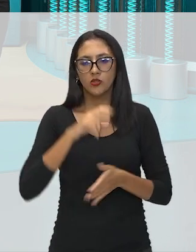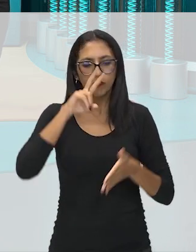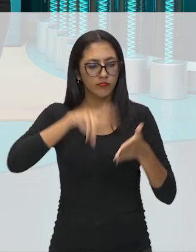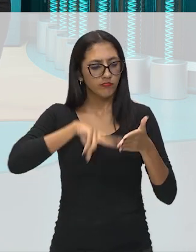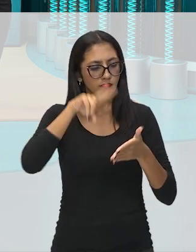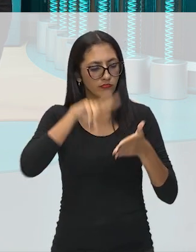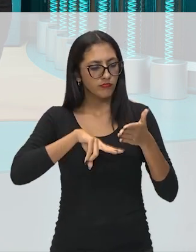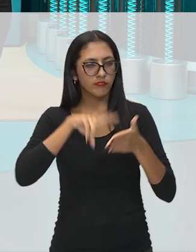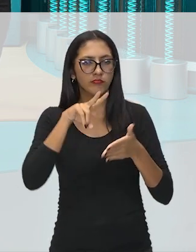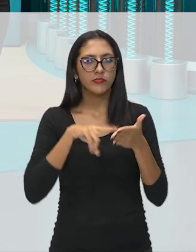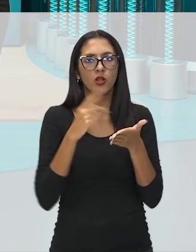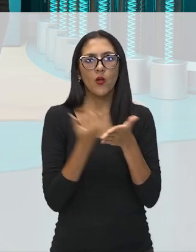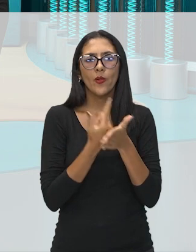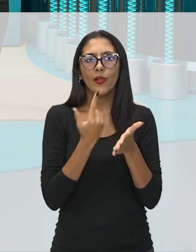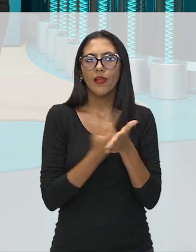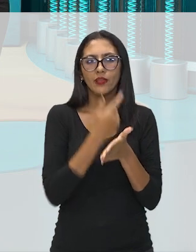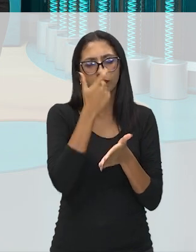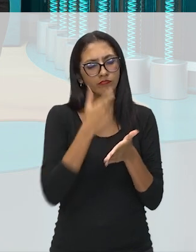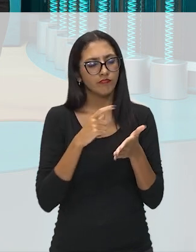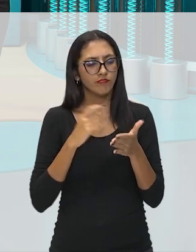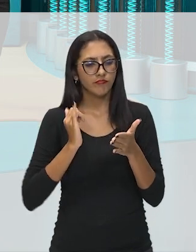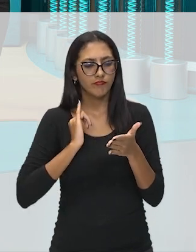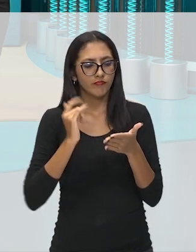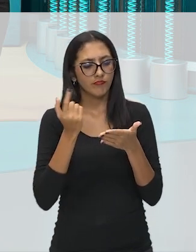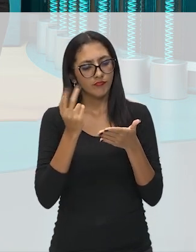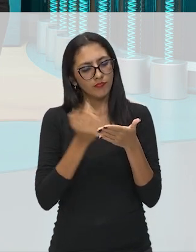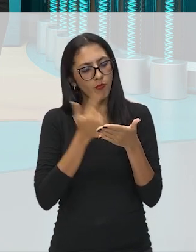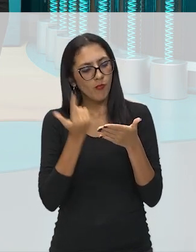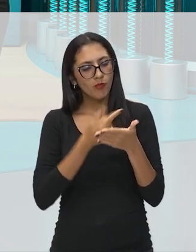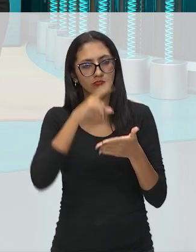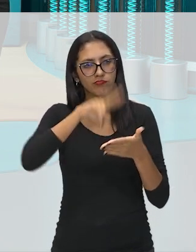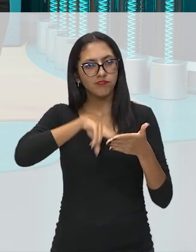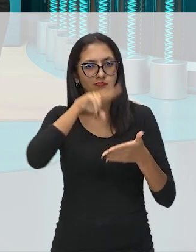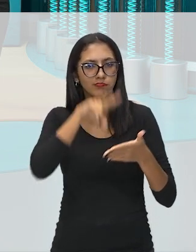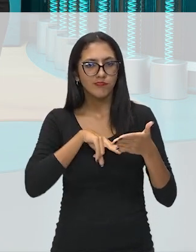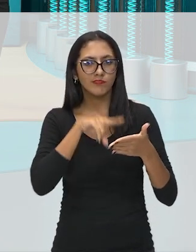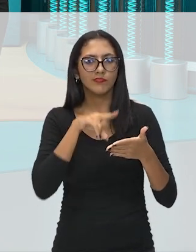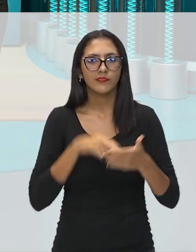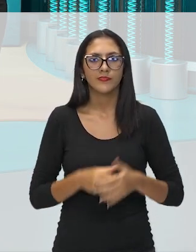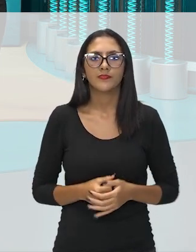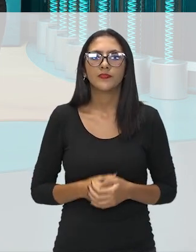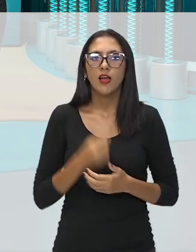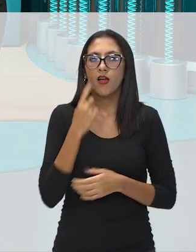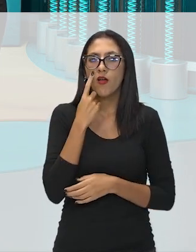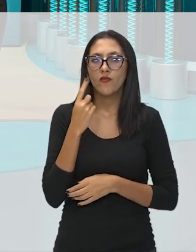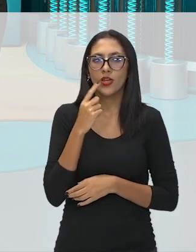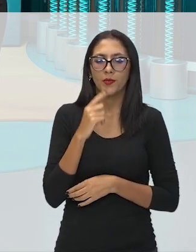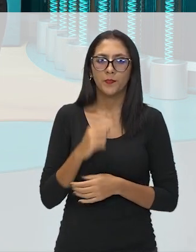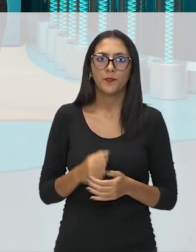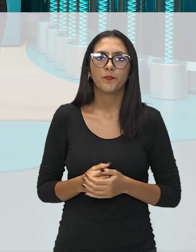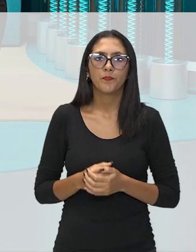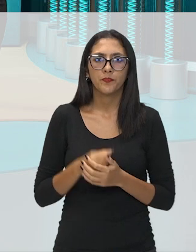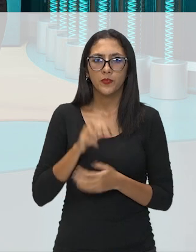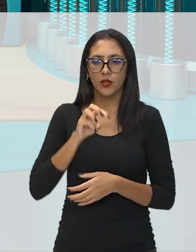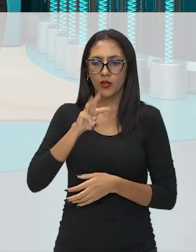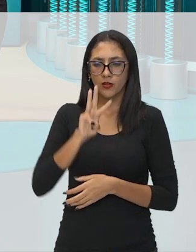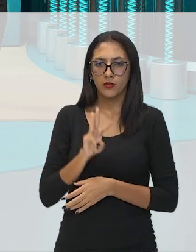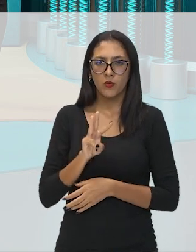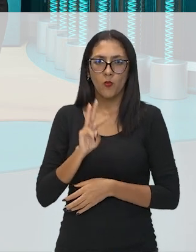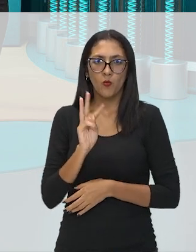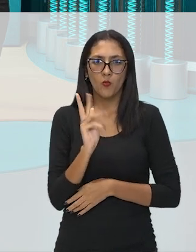estava ali, tranquila, lendo um livro. Quando? Olha o quando. The door opened. The